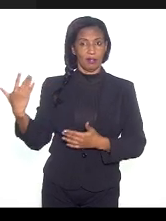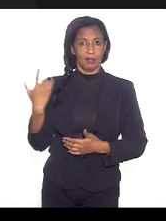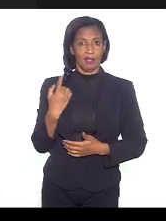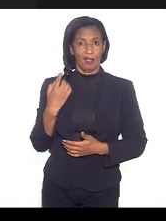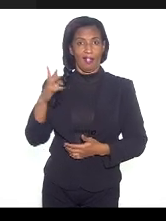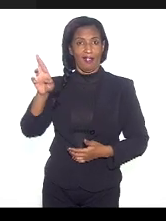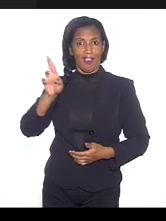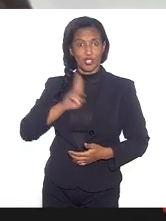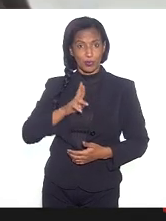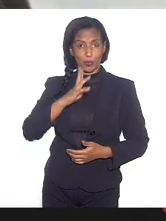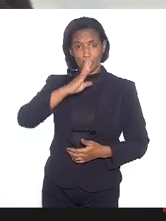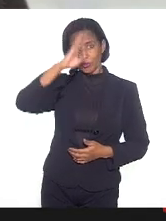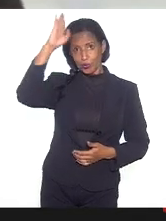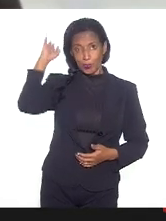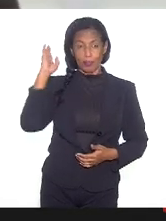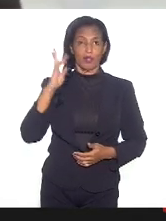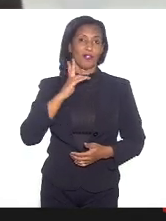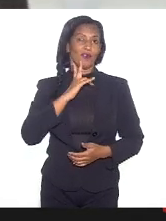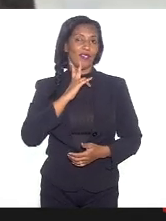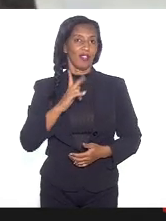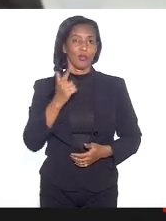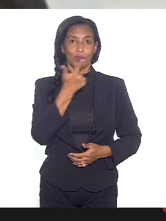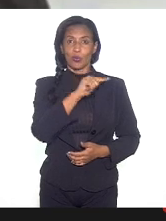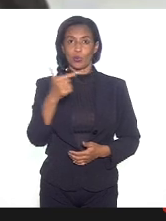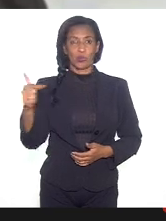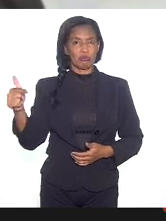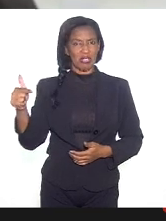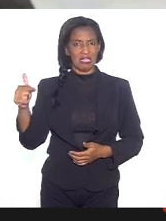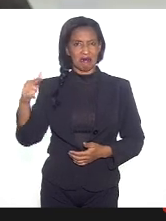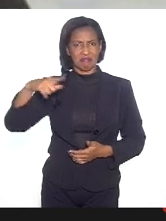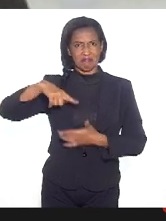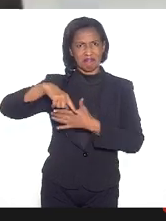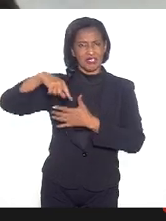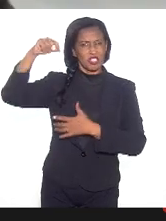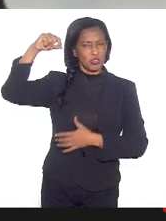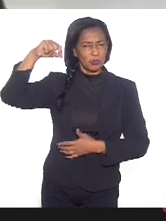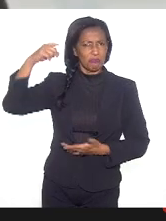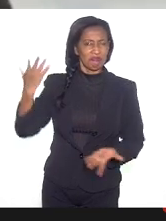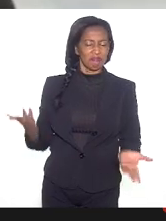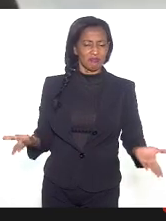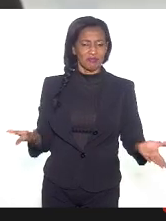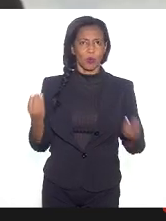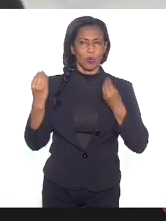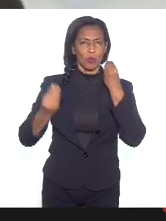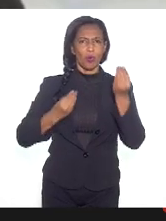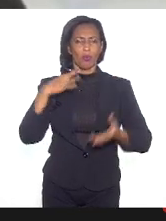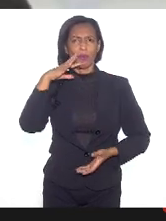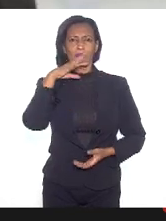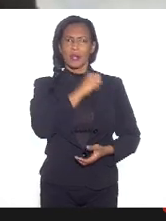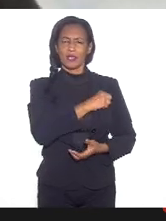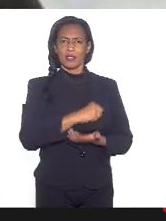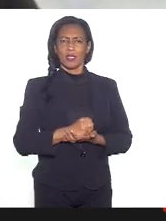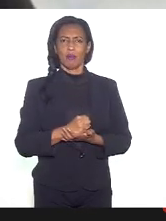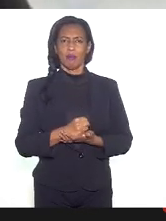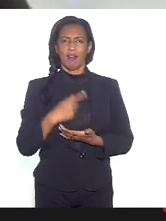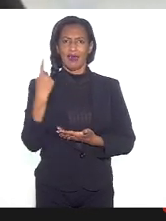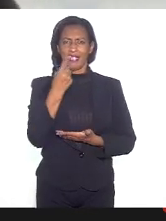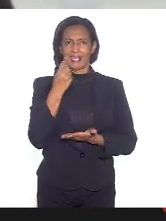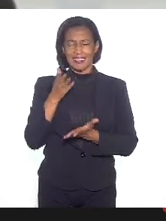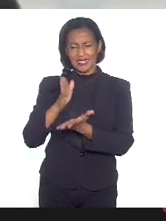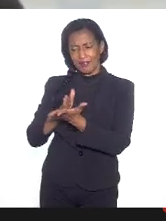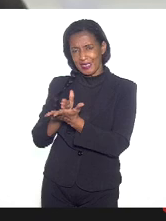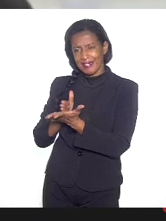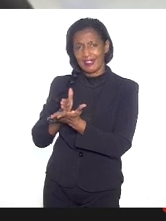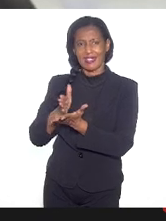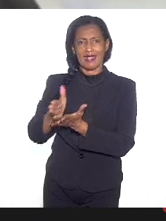a resposta do Corpo de Bombeiros dizendo que não terá prioridade. Eu já percebo, doutor Fernando, que nós vamos caminhar para a